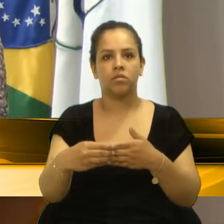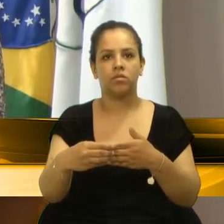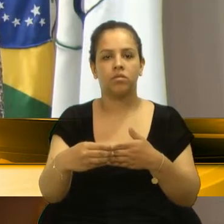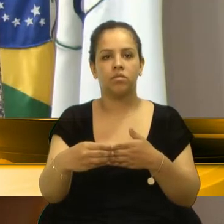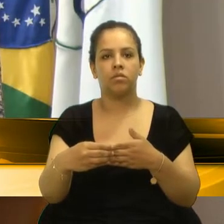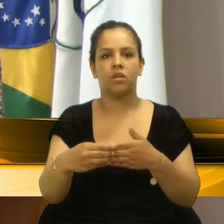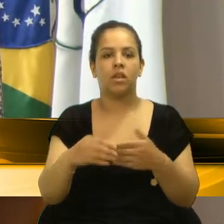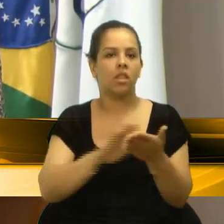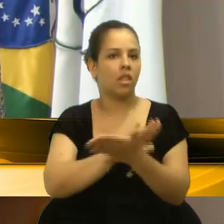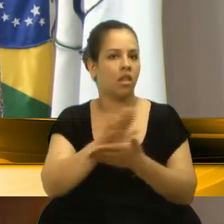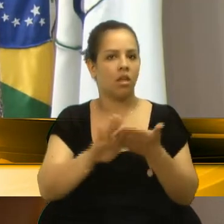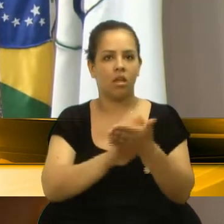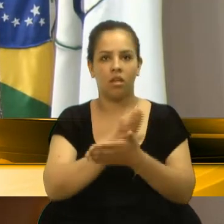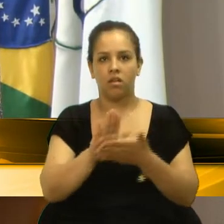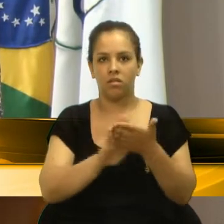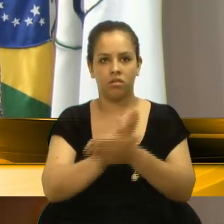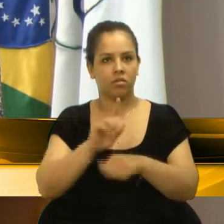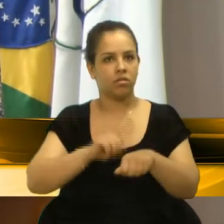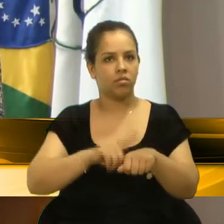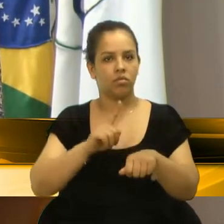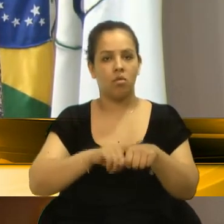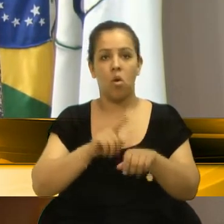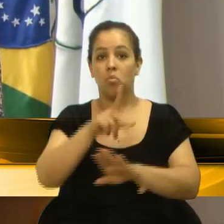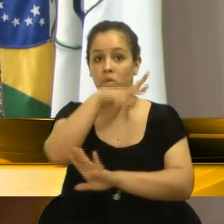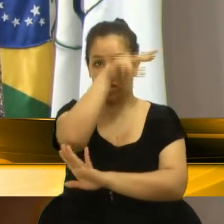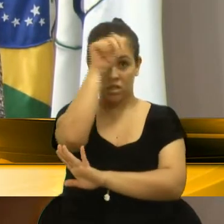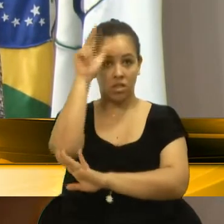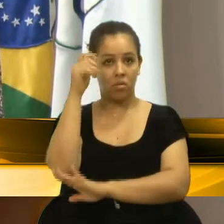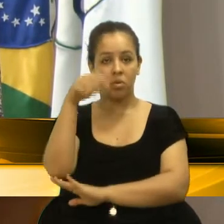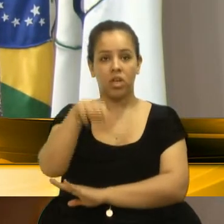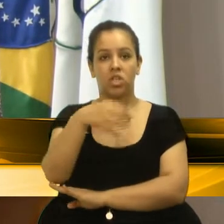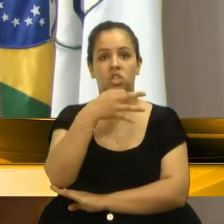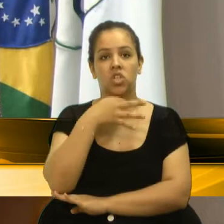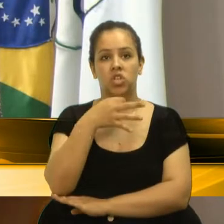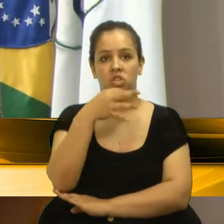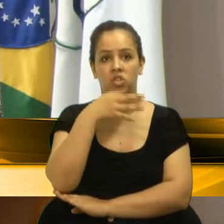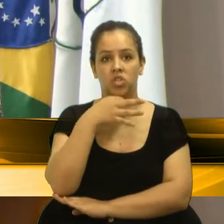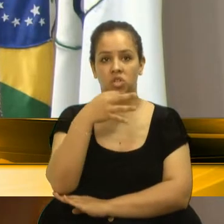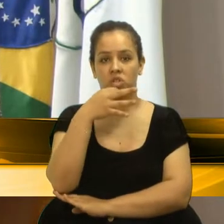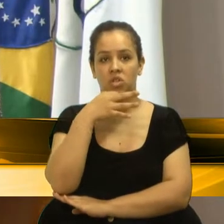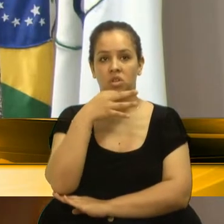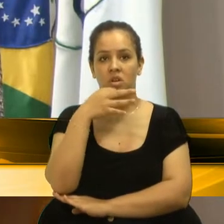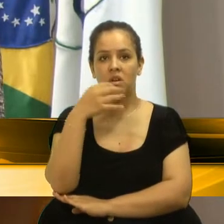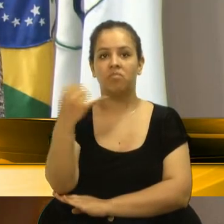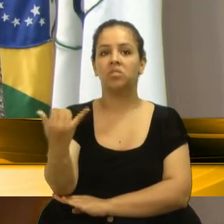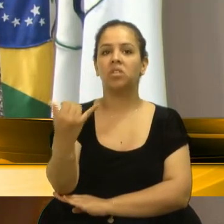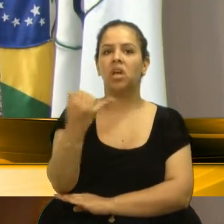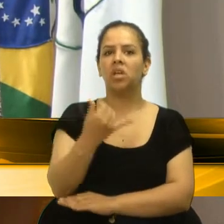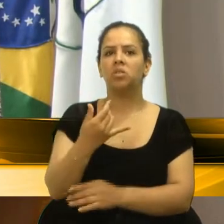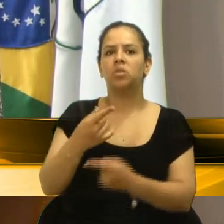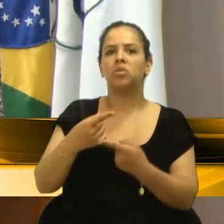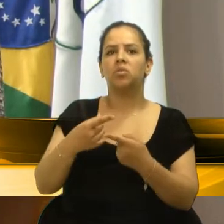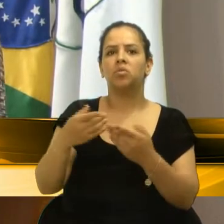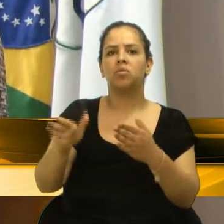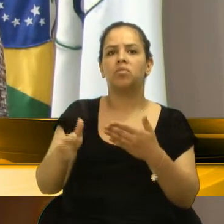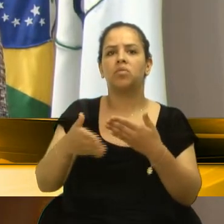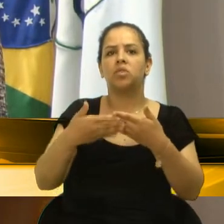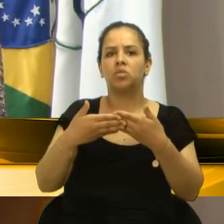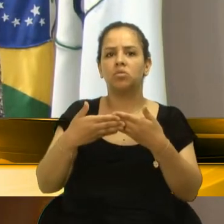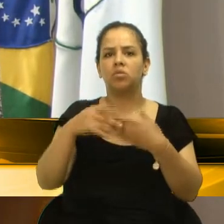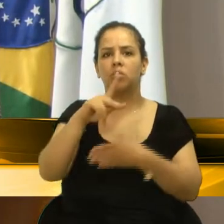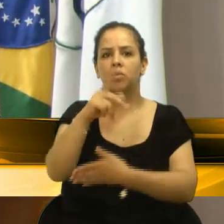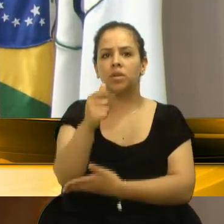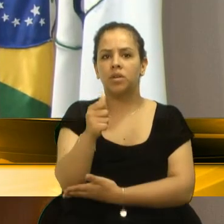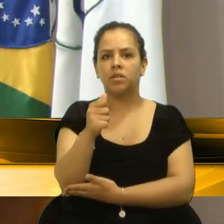nenhum momento foi o município de Caxias do Sul notificado desde o fechamento do PA,